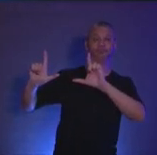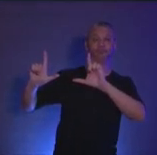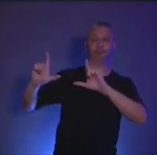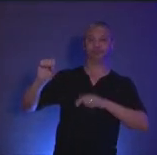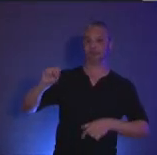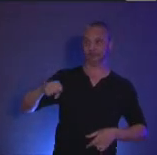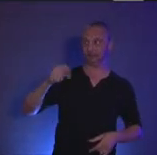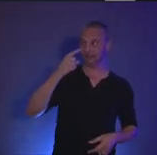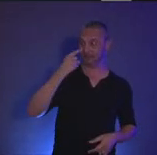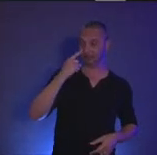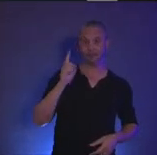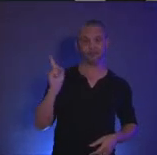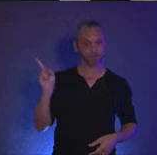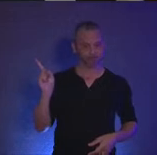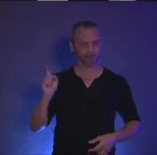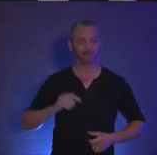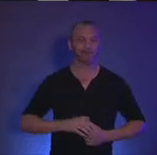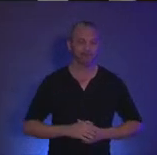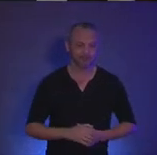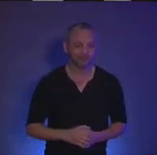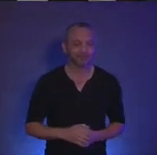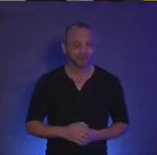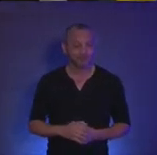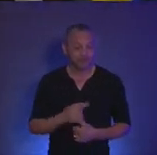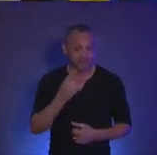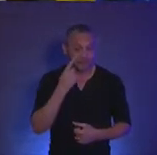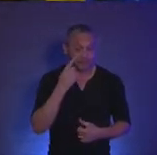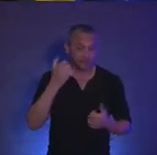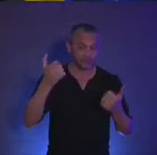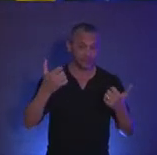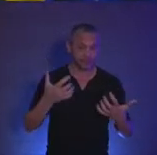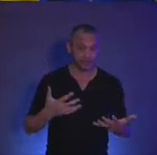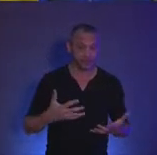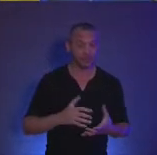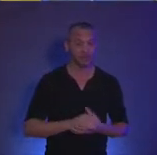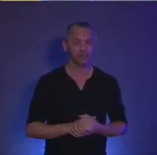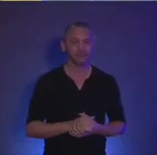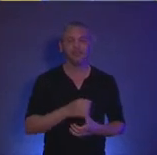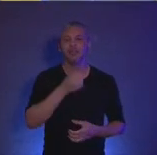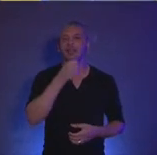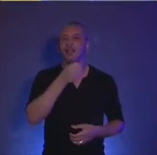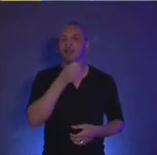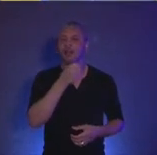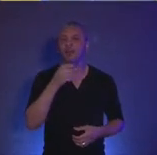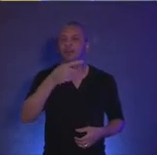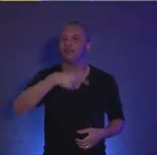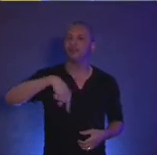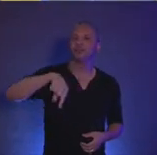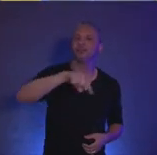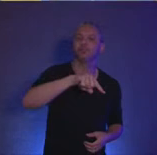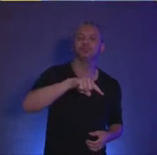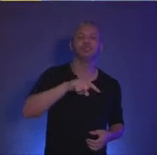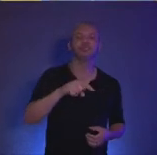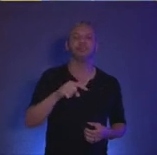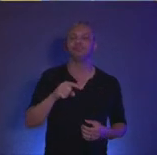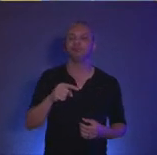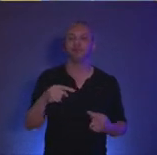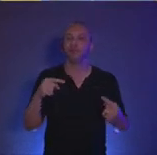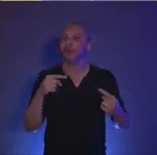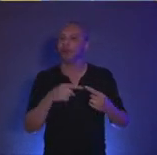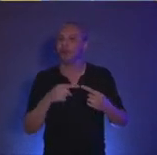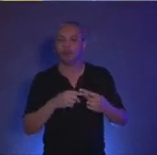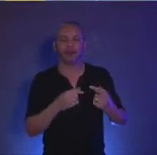Peraí. Ah, tá certo. Bom, vamos lá. Essa é uma reportagem que a gente fez com base